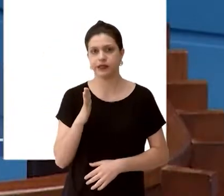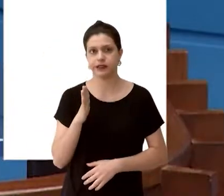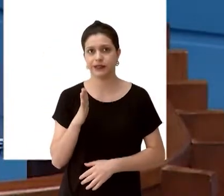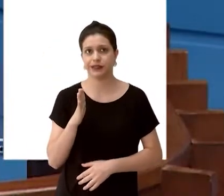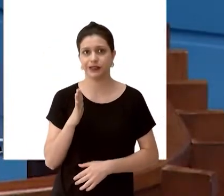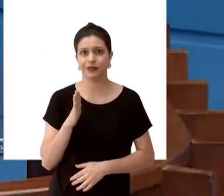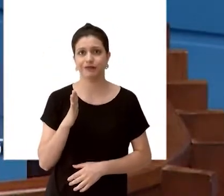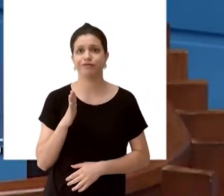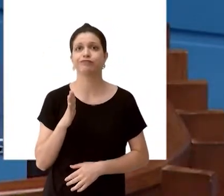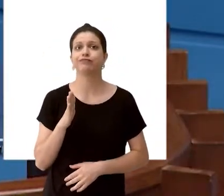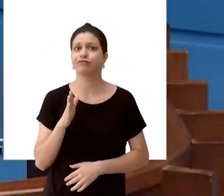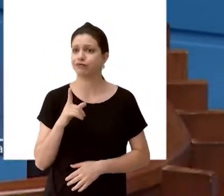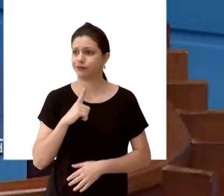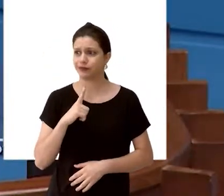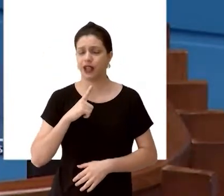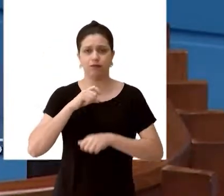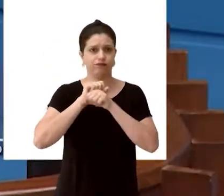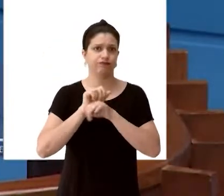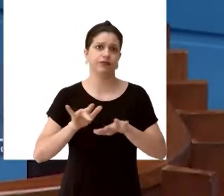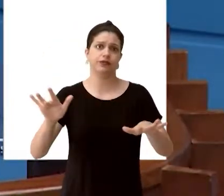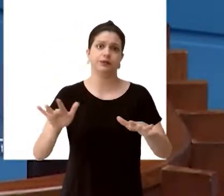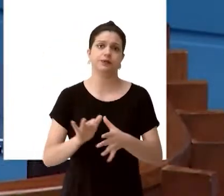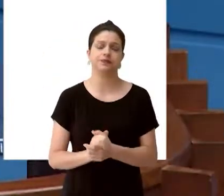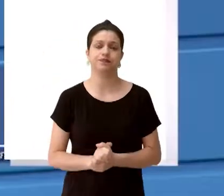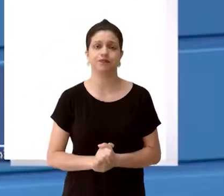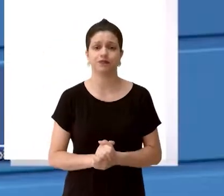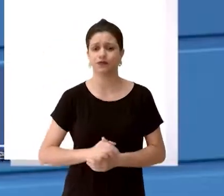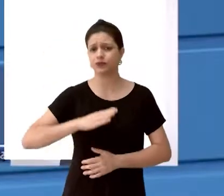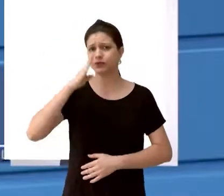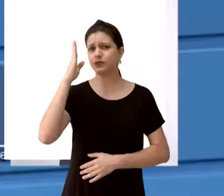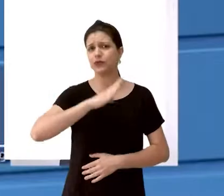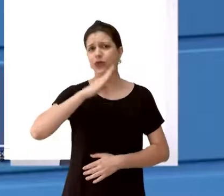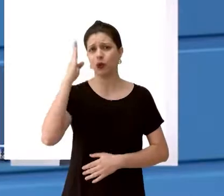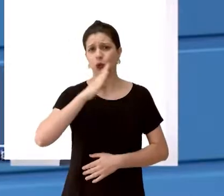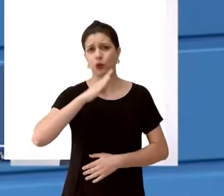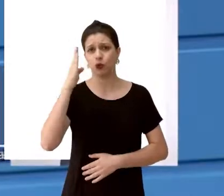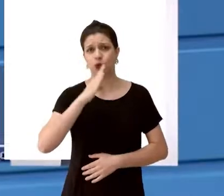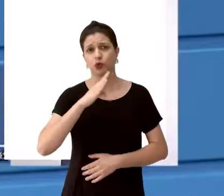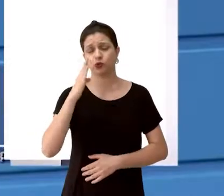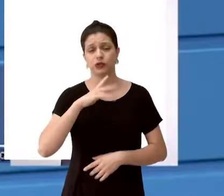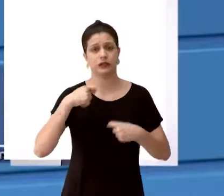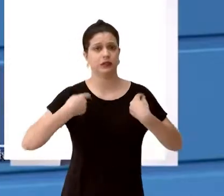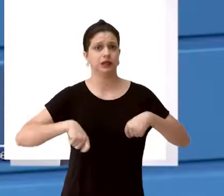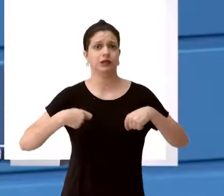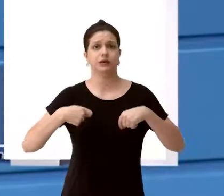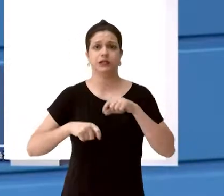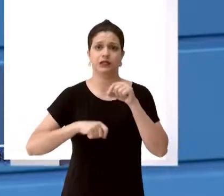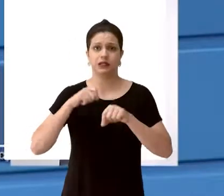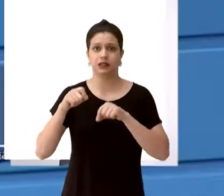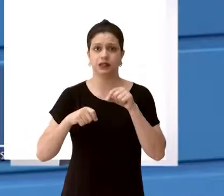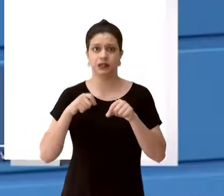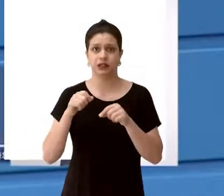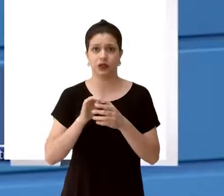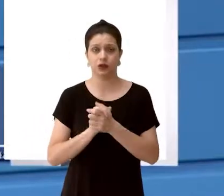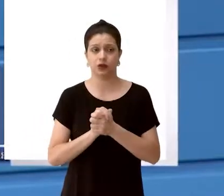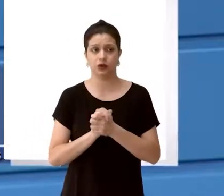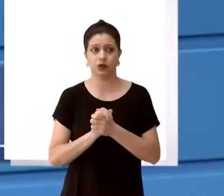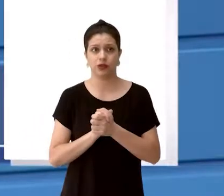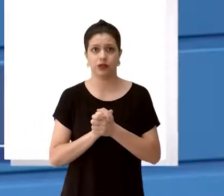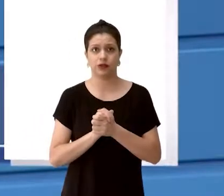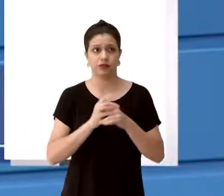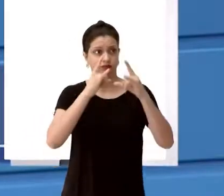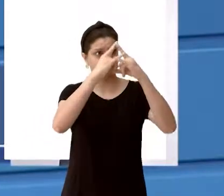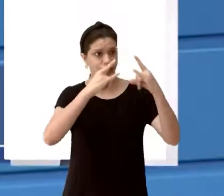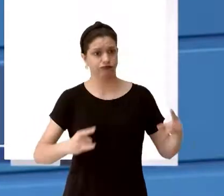vai estar com uma epidemia. Realizado em caráter de urgência instalações